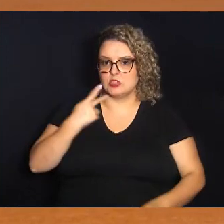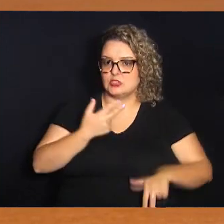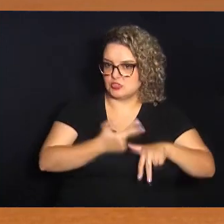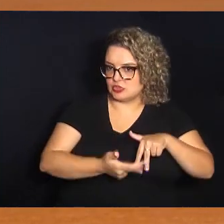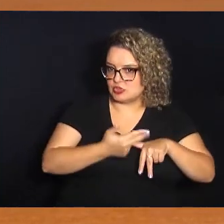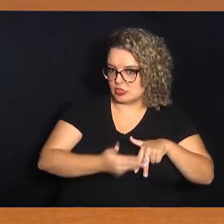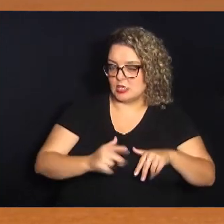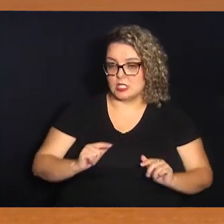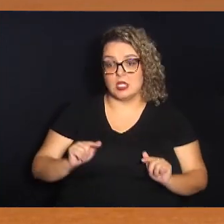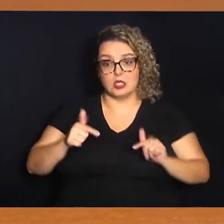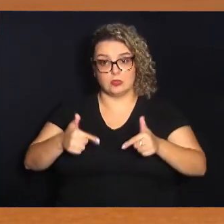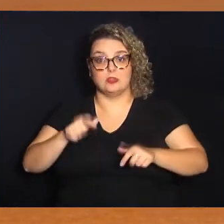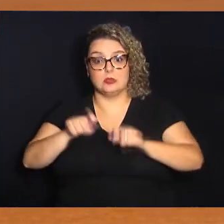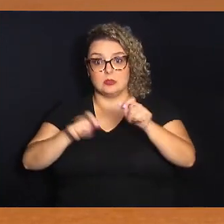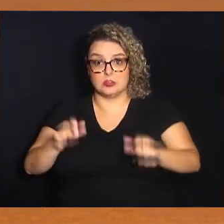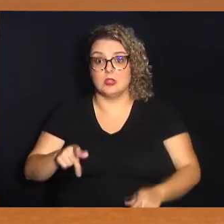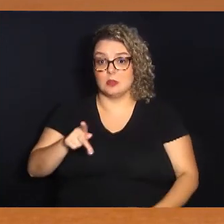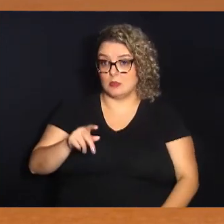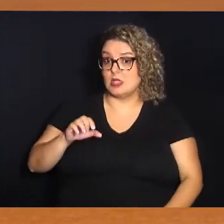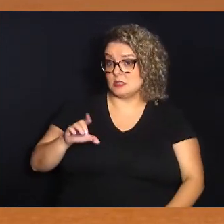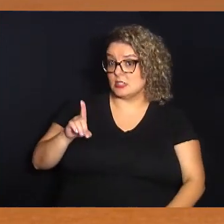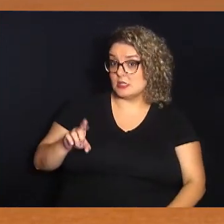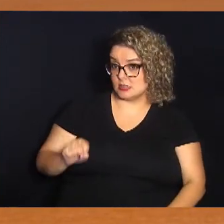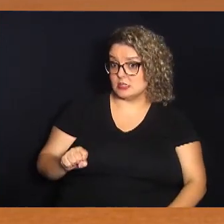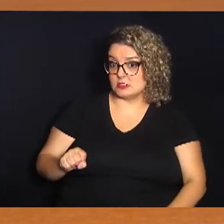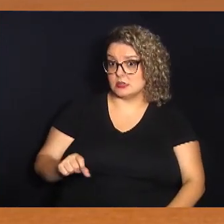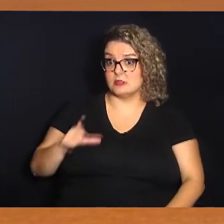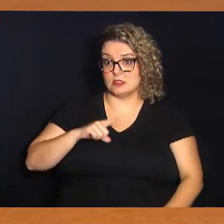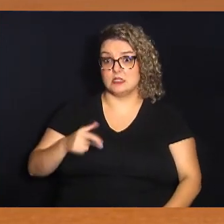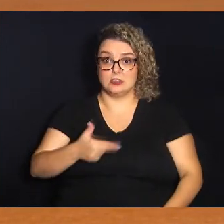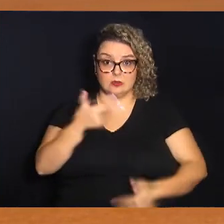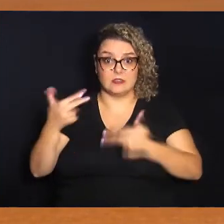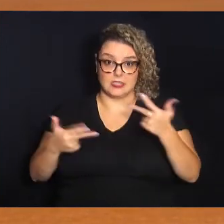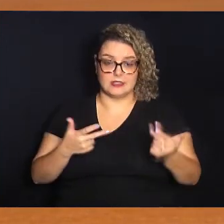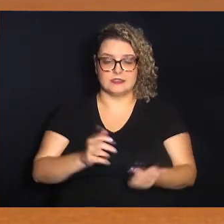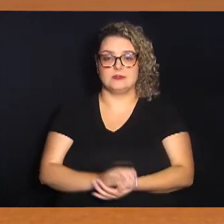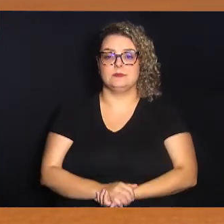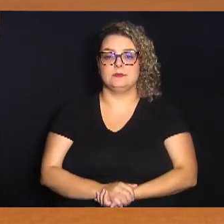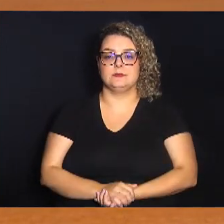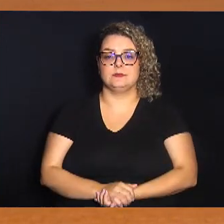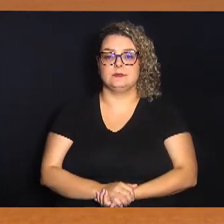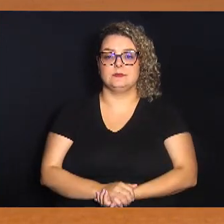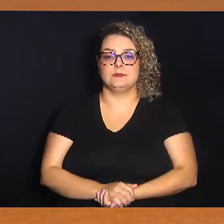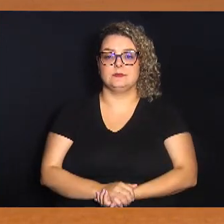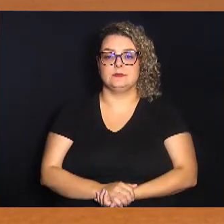e também a luta em defesa das pessoas pcd nós vamos ter novidades